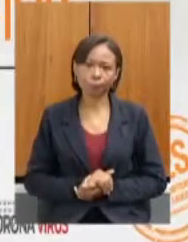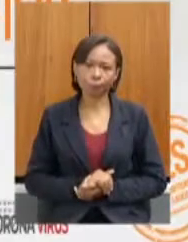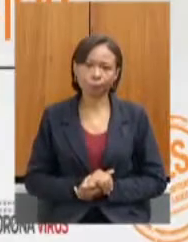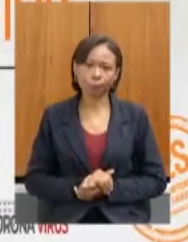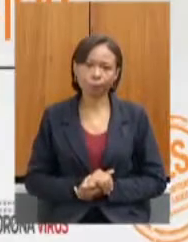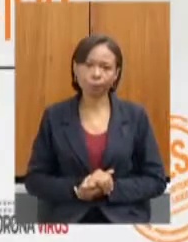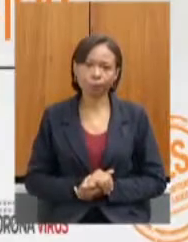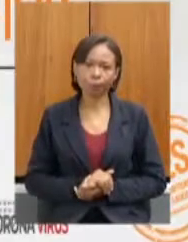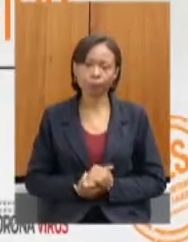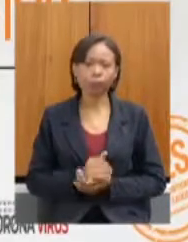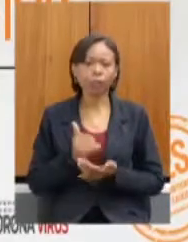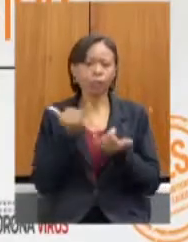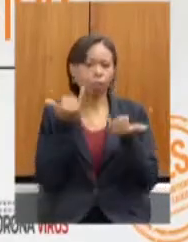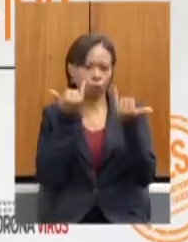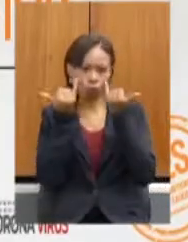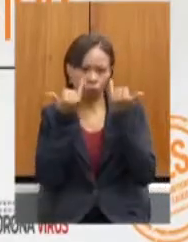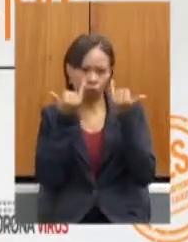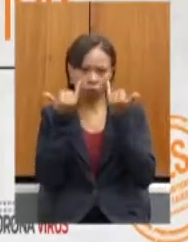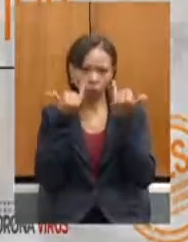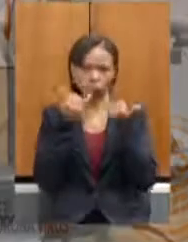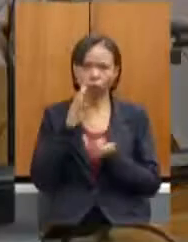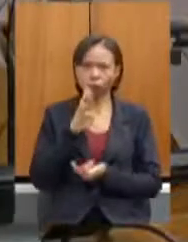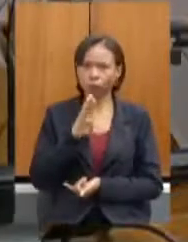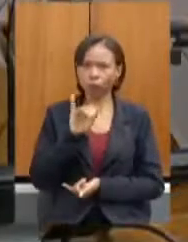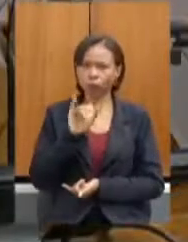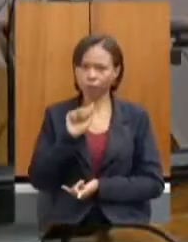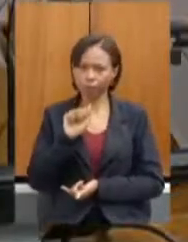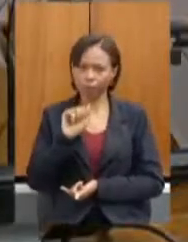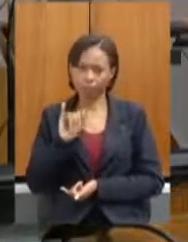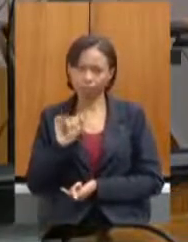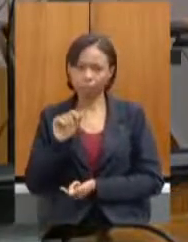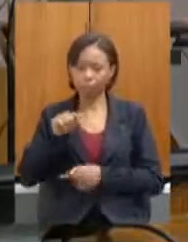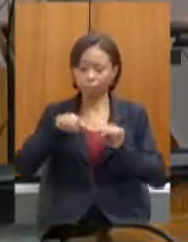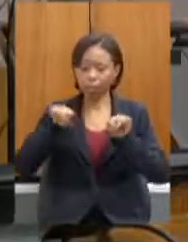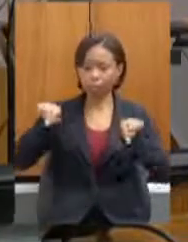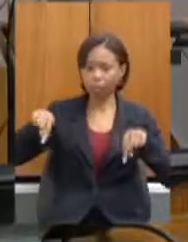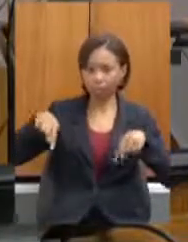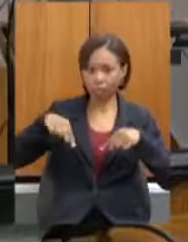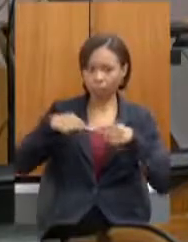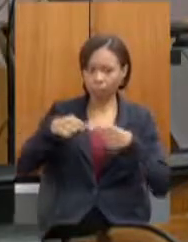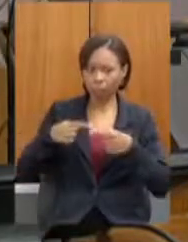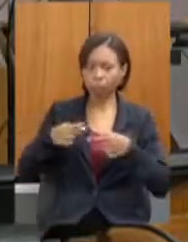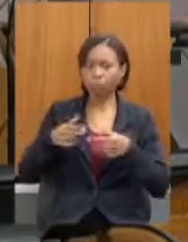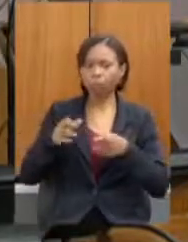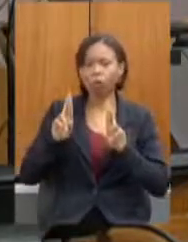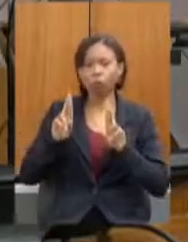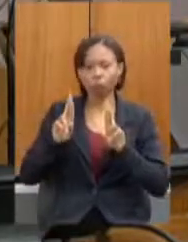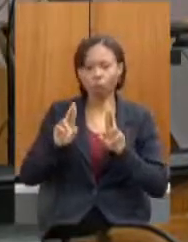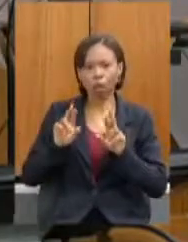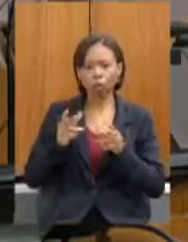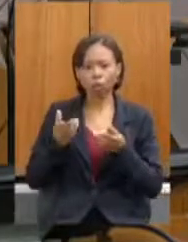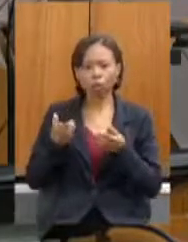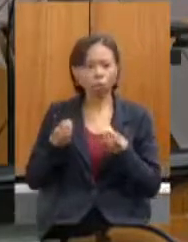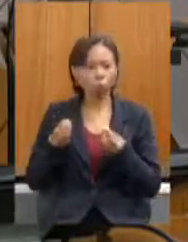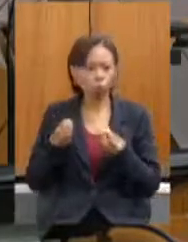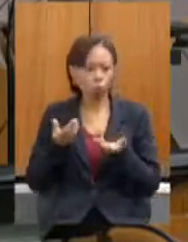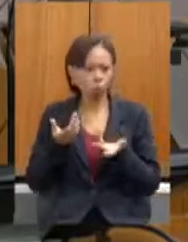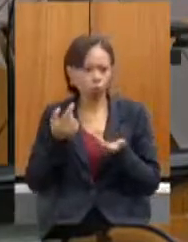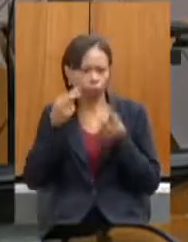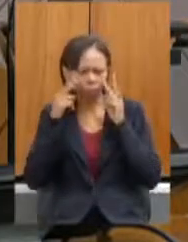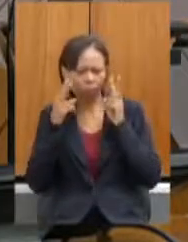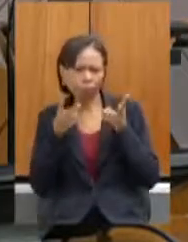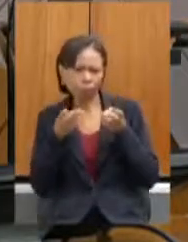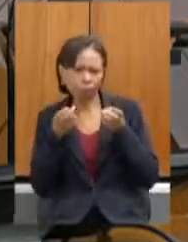Então os dados do Be ai né que é na nossa sala de situação como que nós enxergamos o estado pode passar